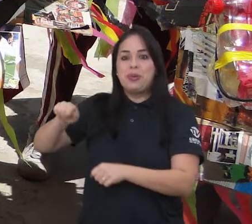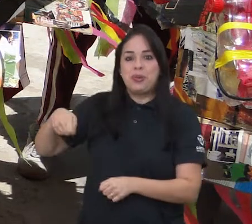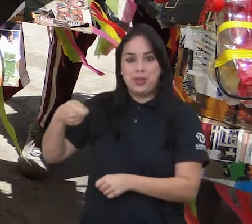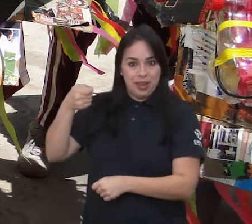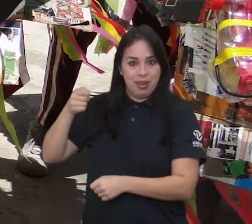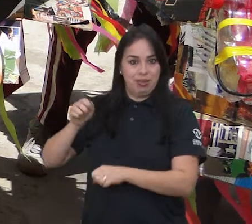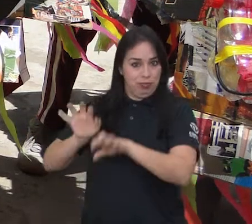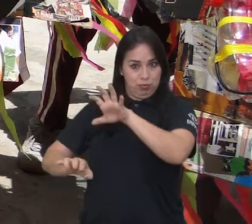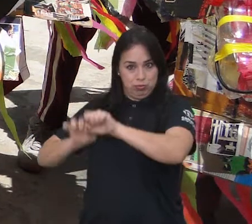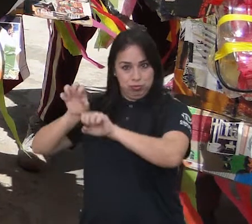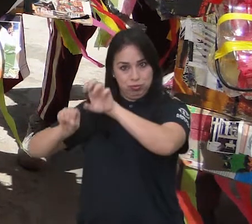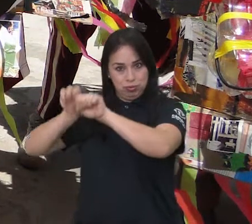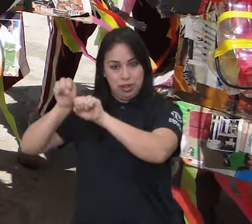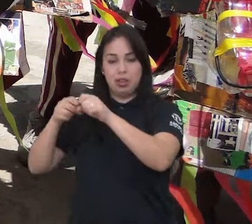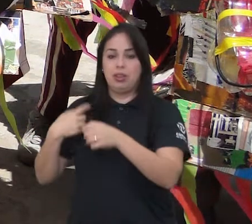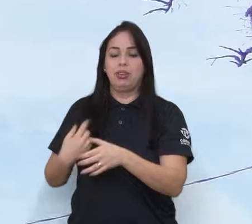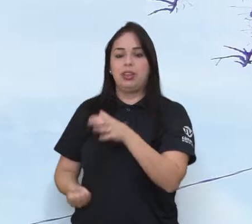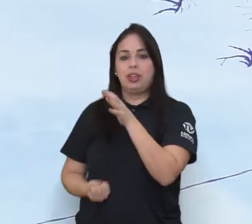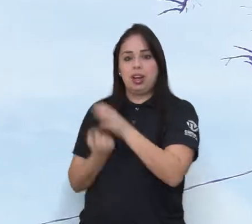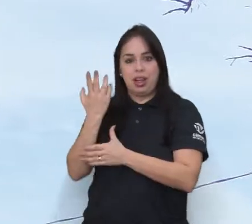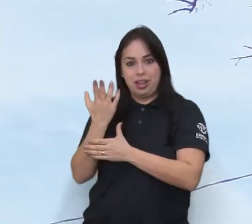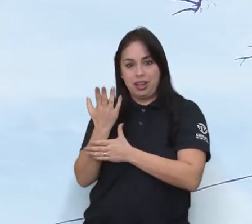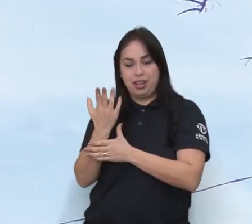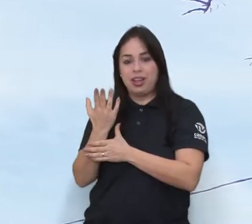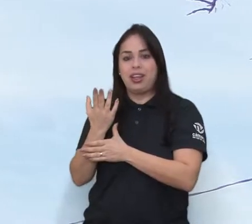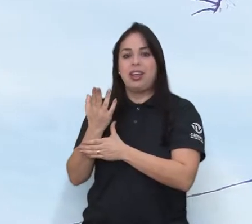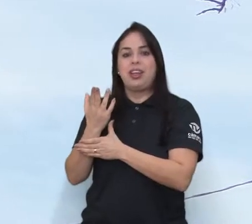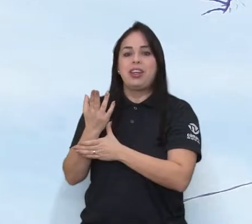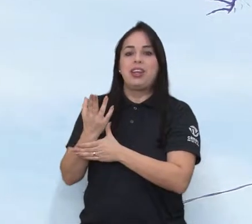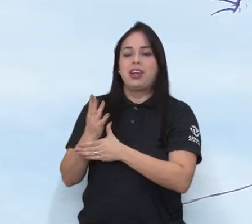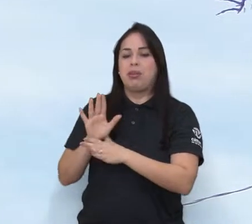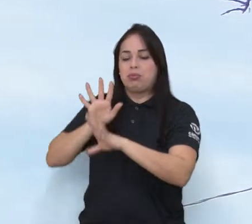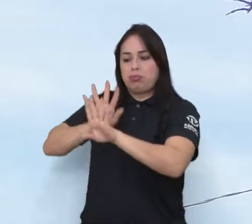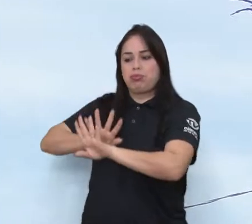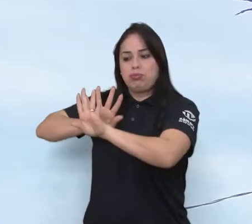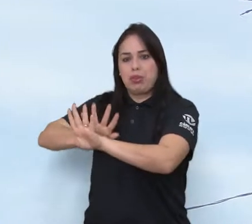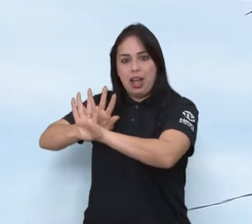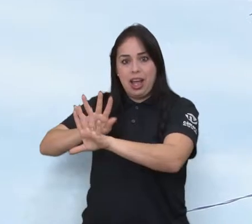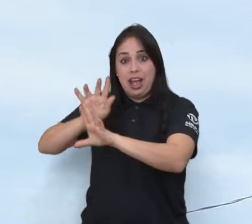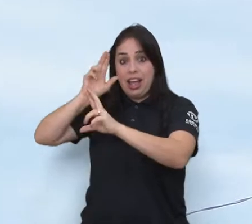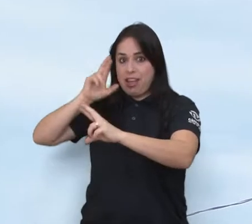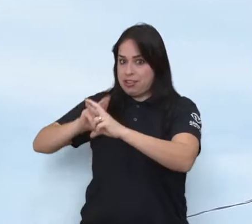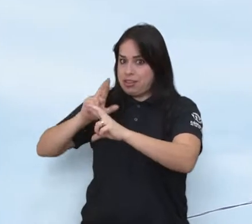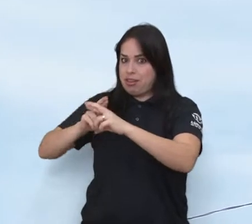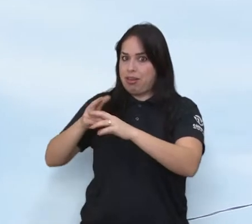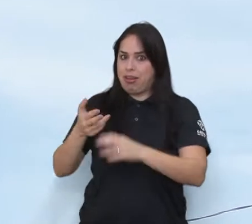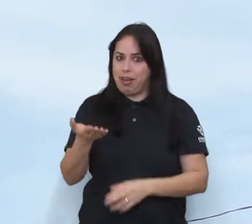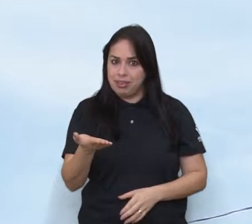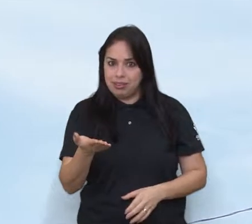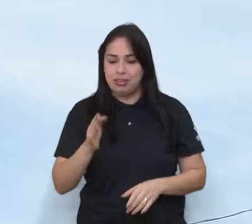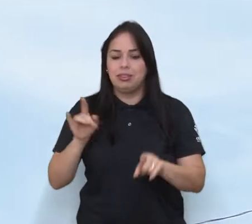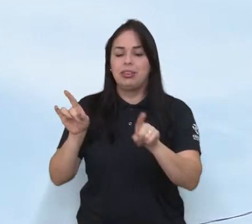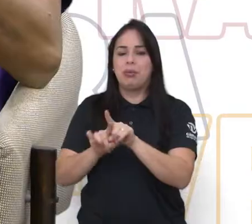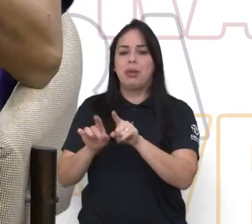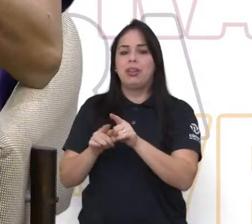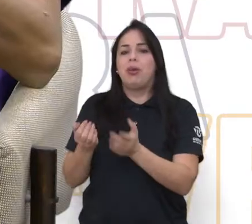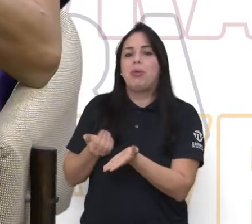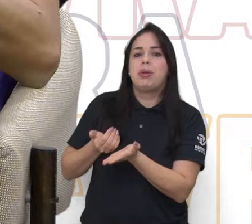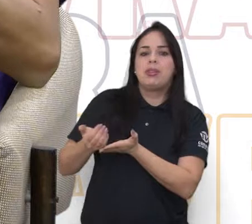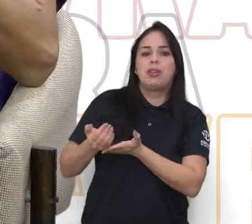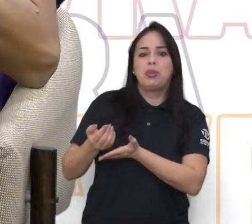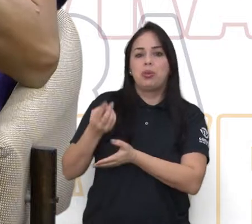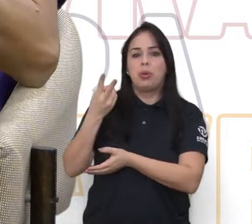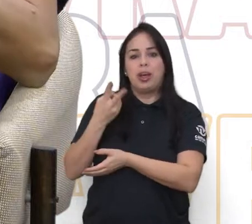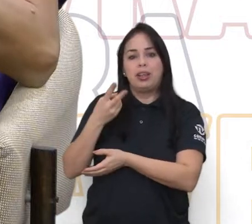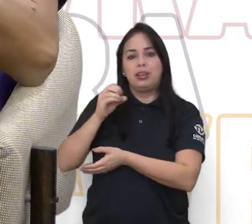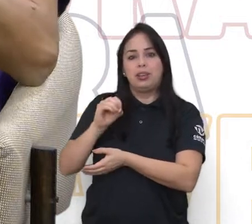Sapucaí, então a gente criou o bloco Reciclaí Sapucaí. E de lá, então, nasceu, isso foi no ano